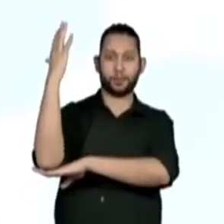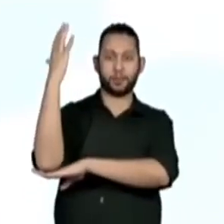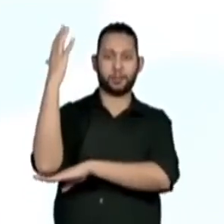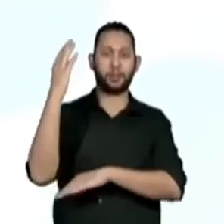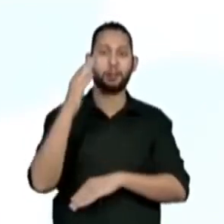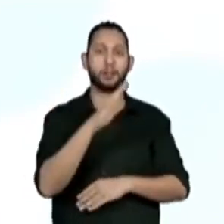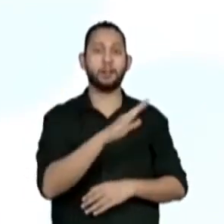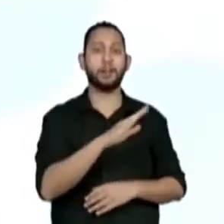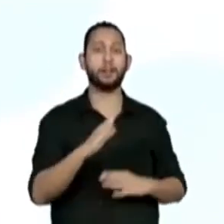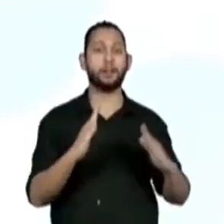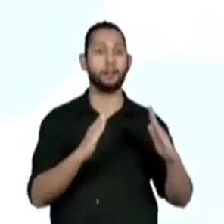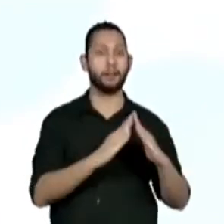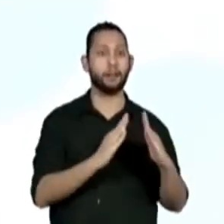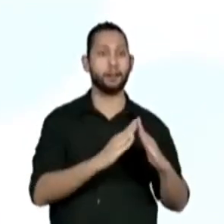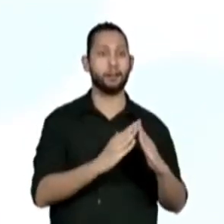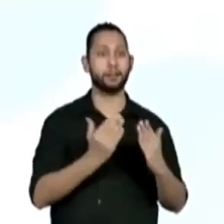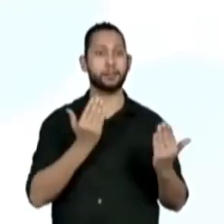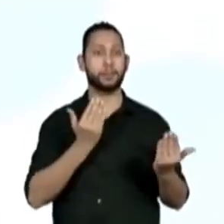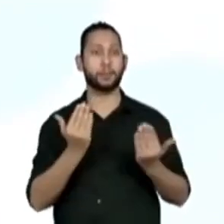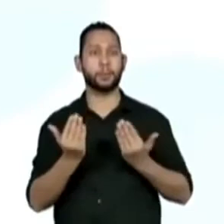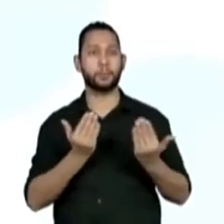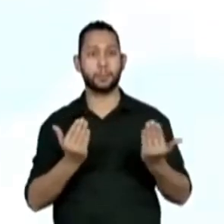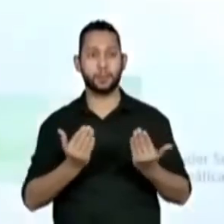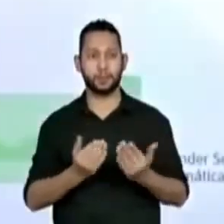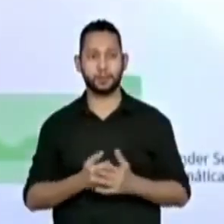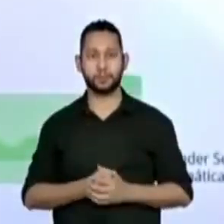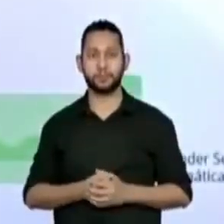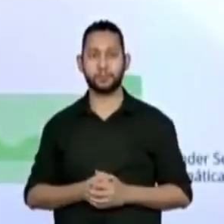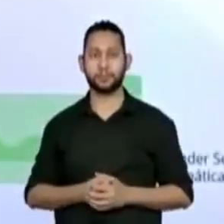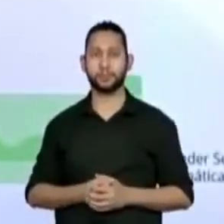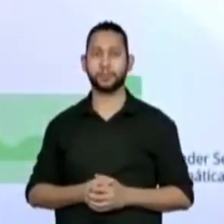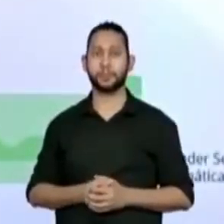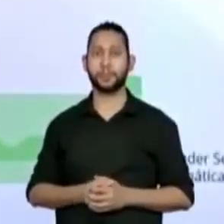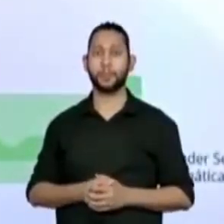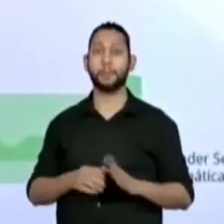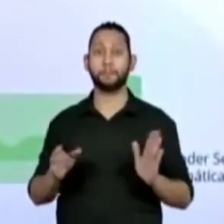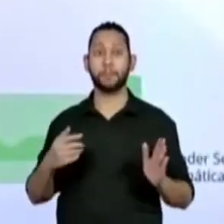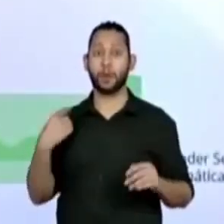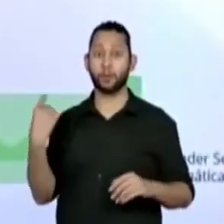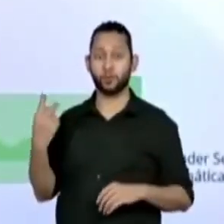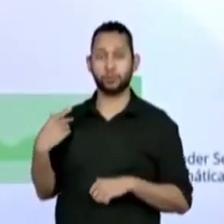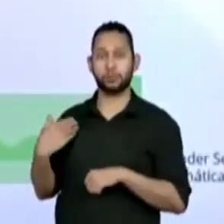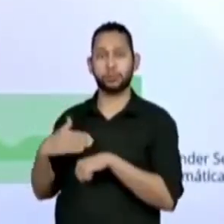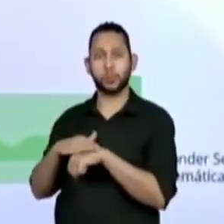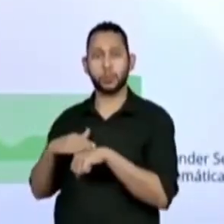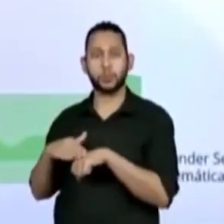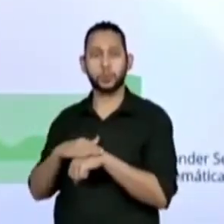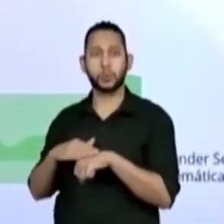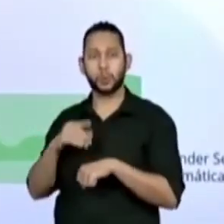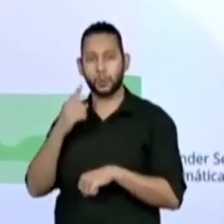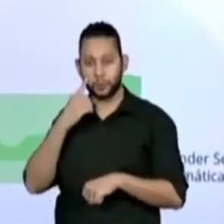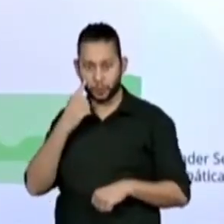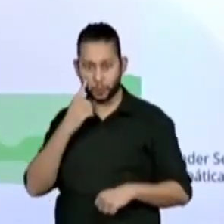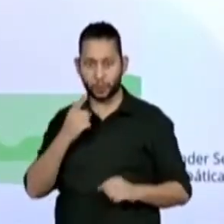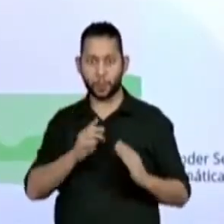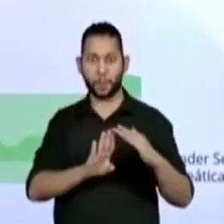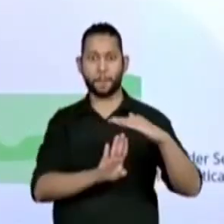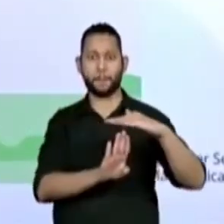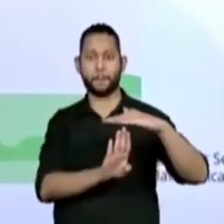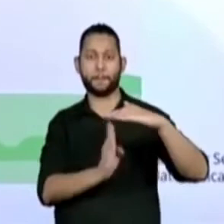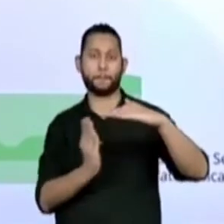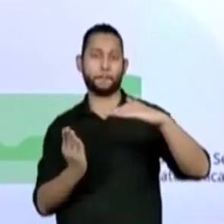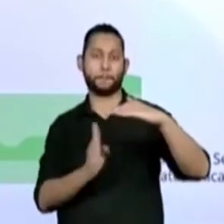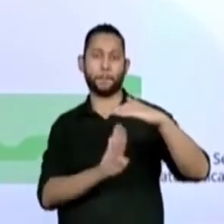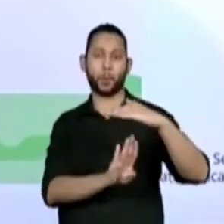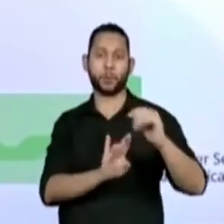com a altura da casa. Então a gente aqui, nós conversando, vimos que aqui a porta em torno